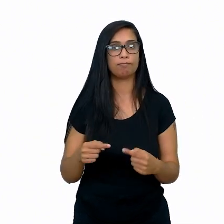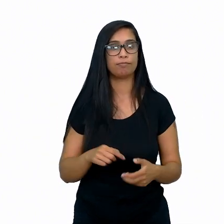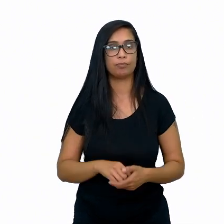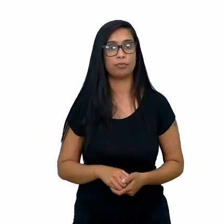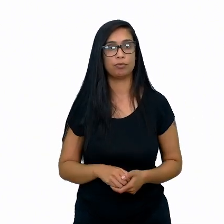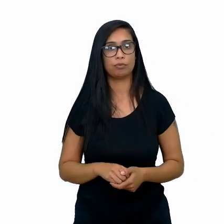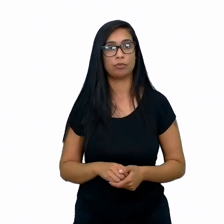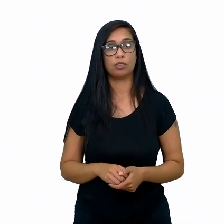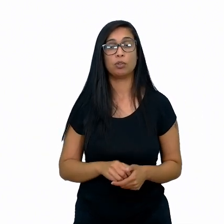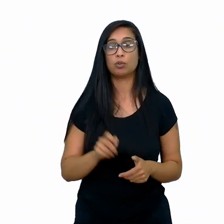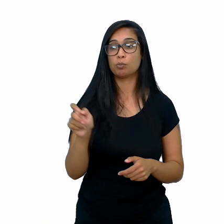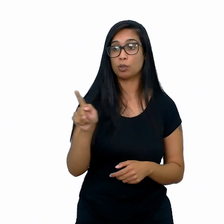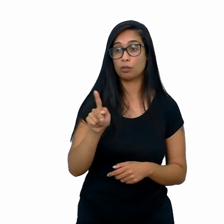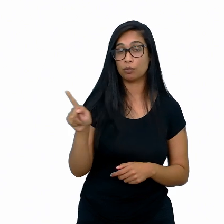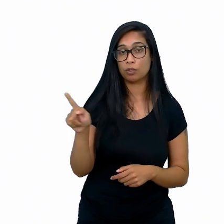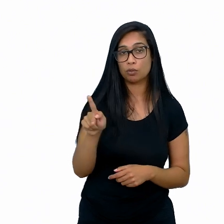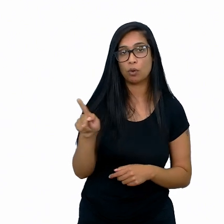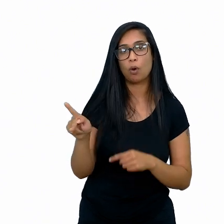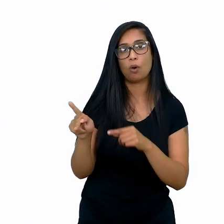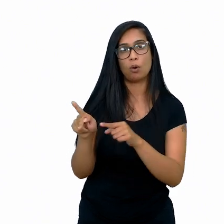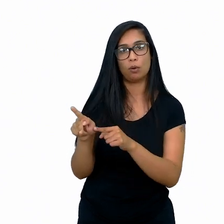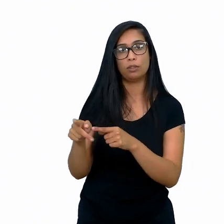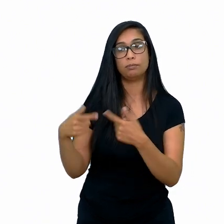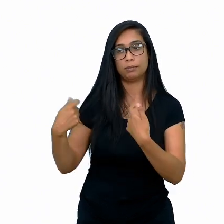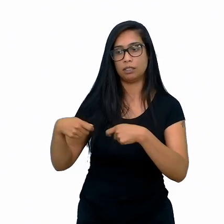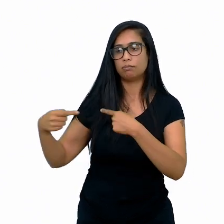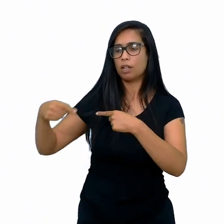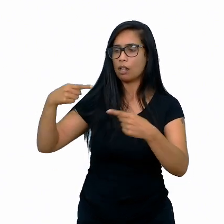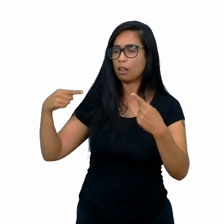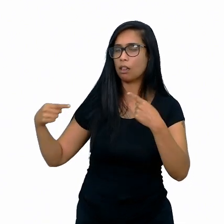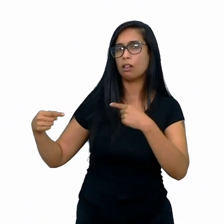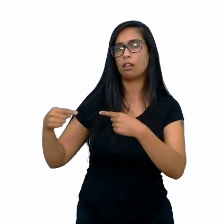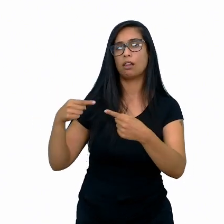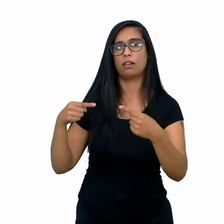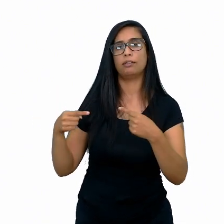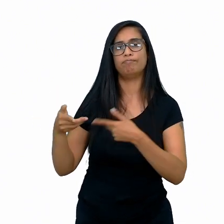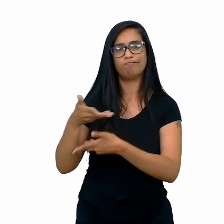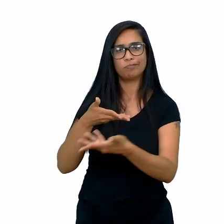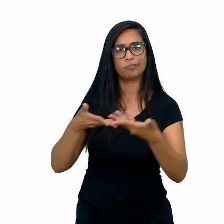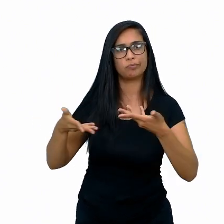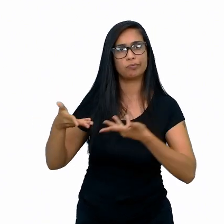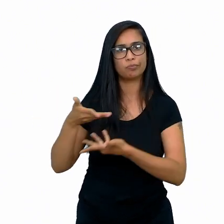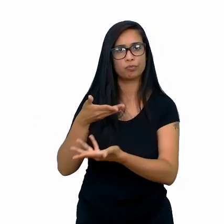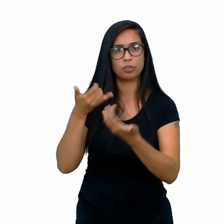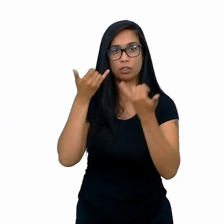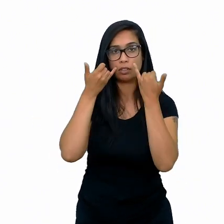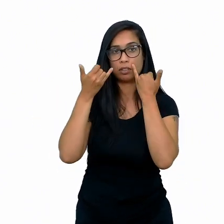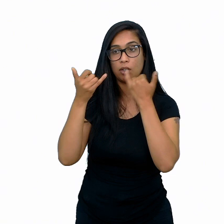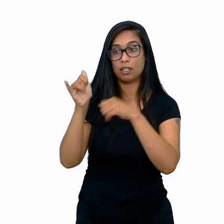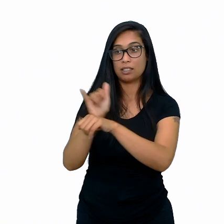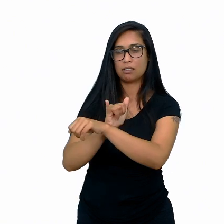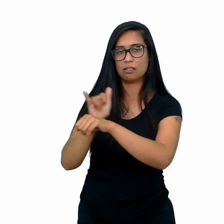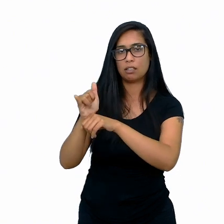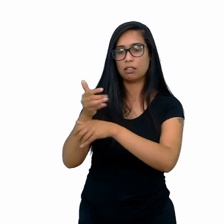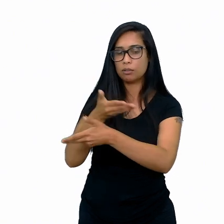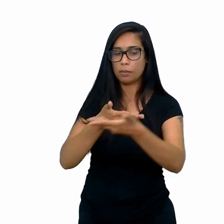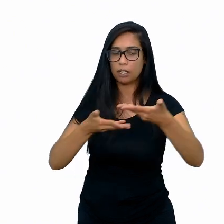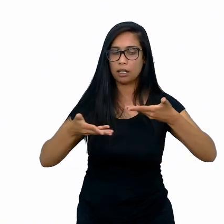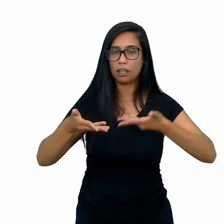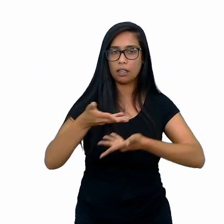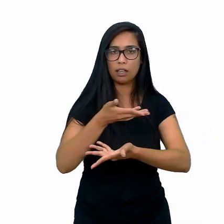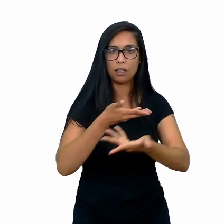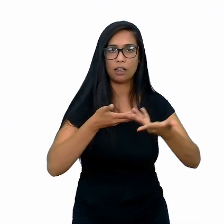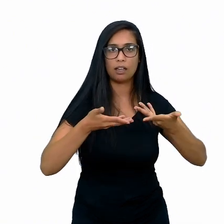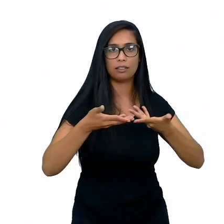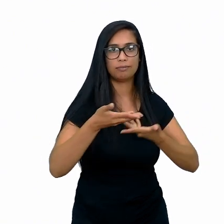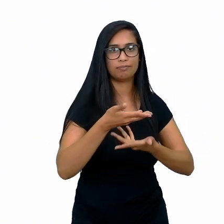colegas professores, ou com o OPC, estratégias para o acompanhamento, a recuperação e